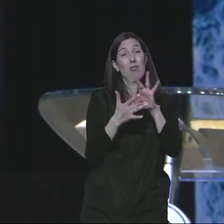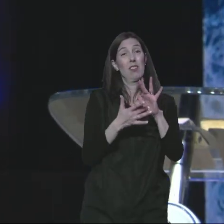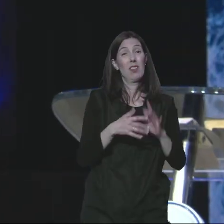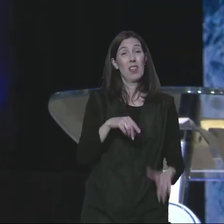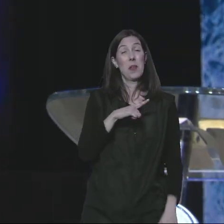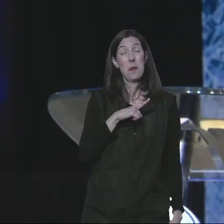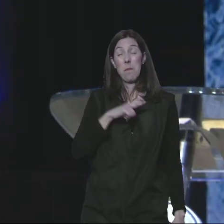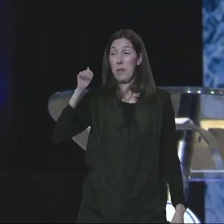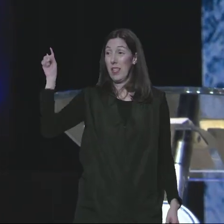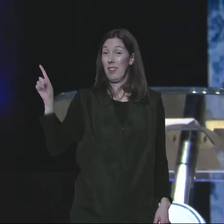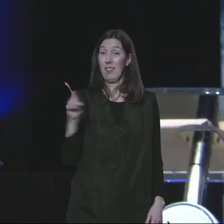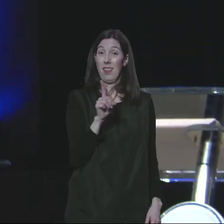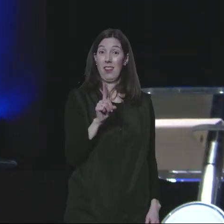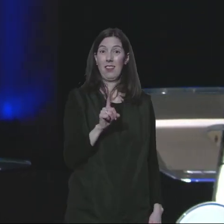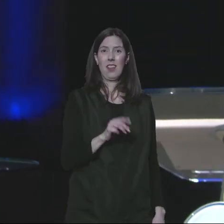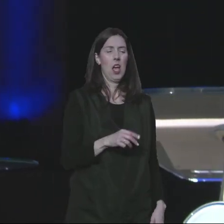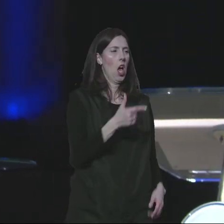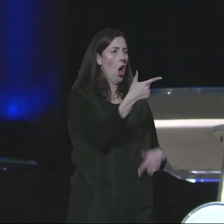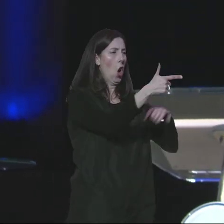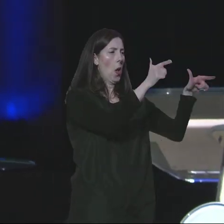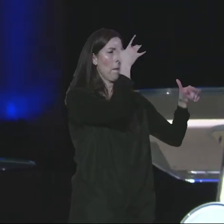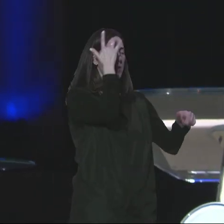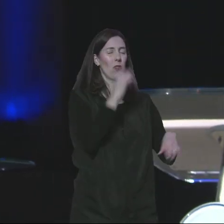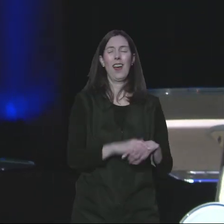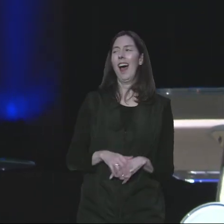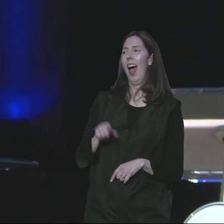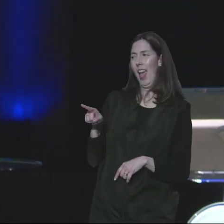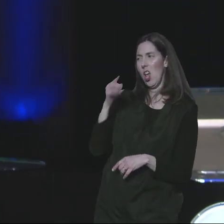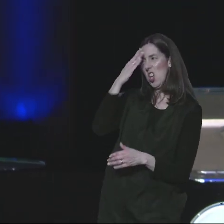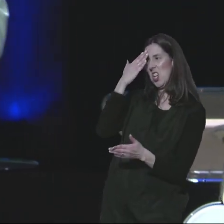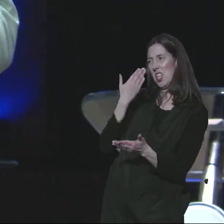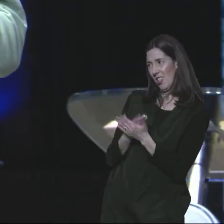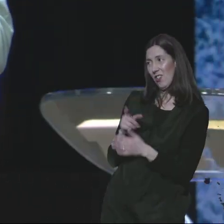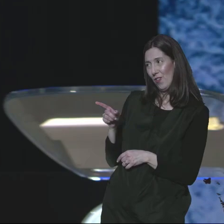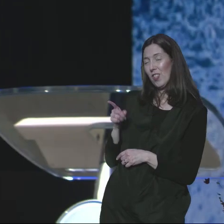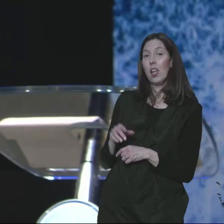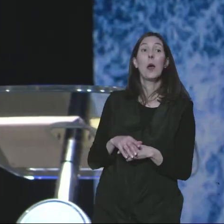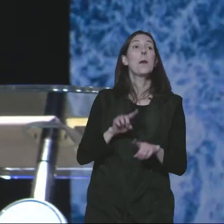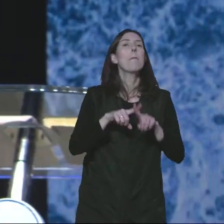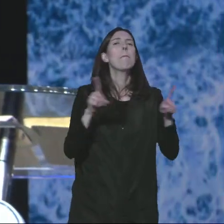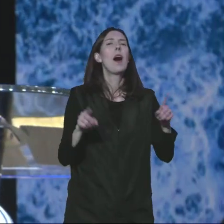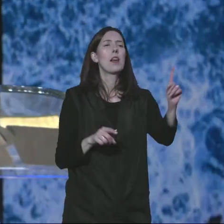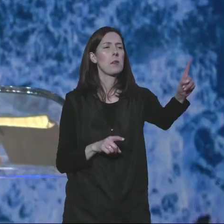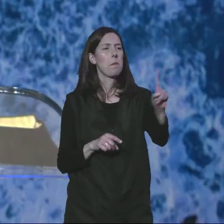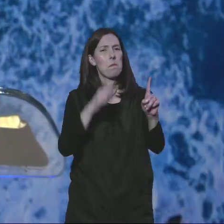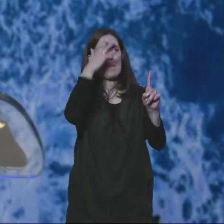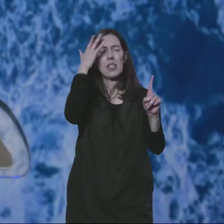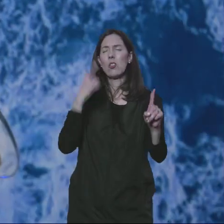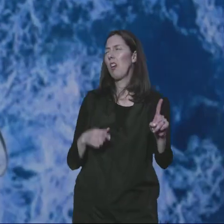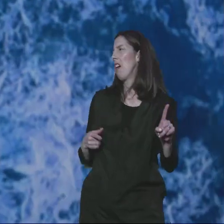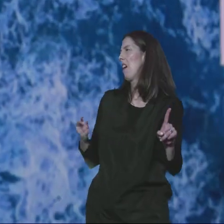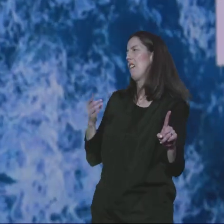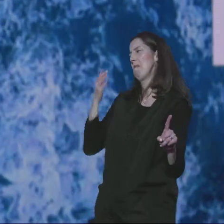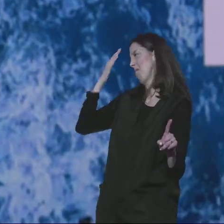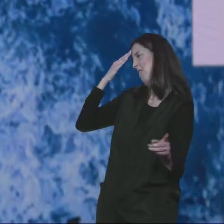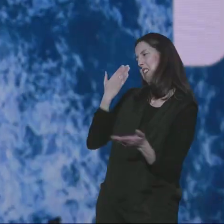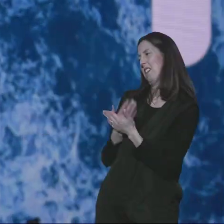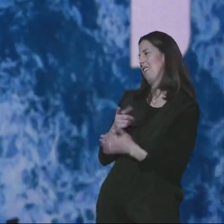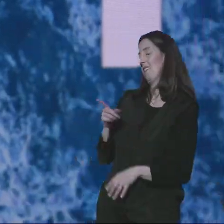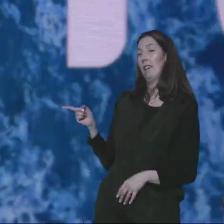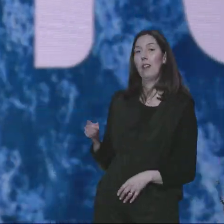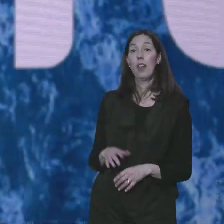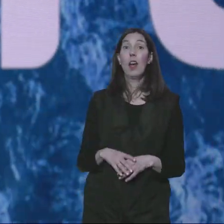isso devia gerar no coração de Jesus? Se você fica frustrado quando você tenta explicar algo para uma pessoa e ela